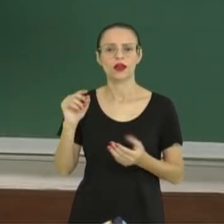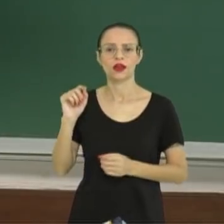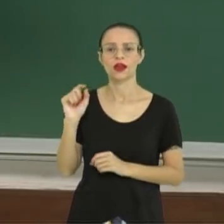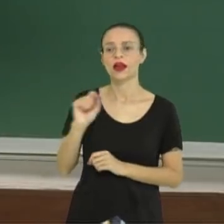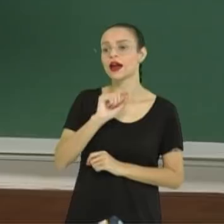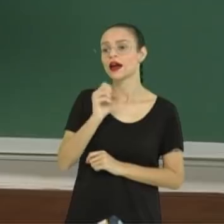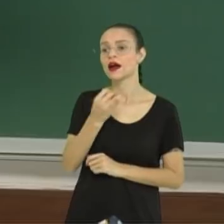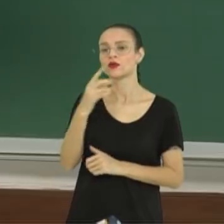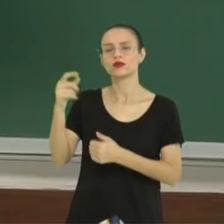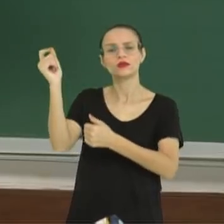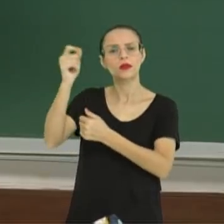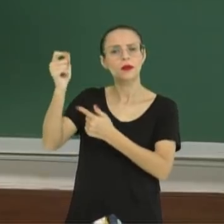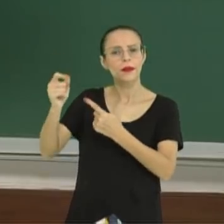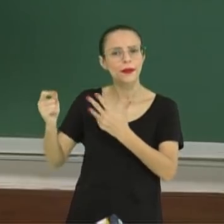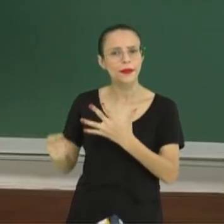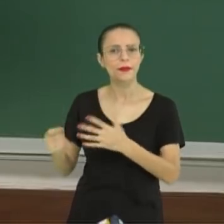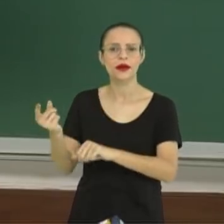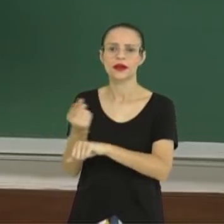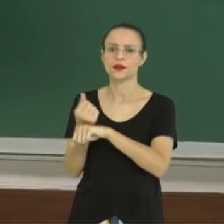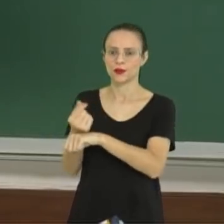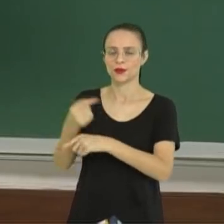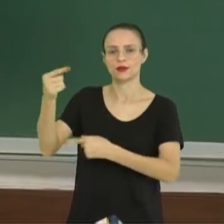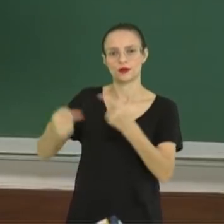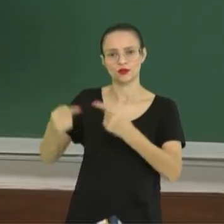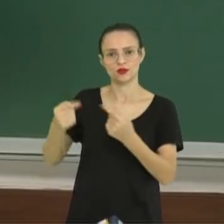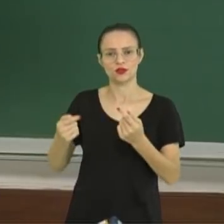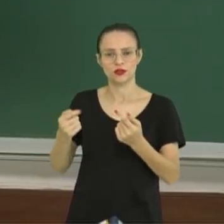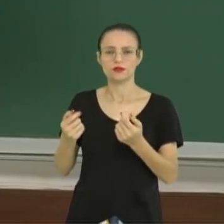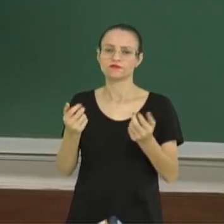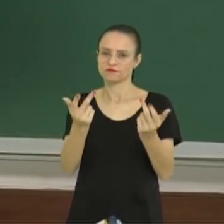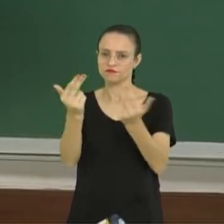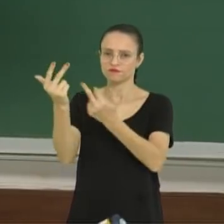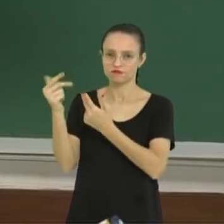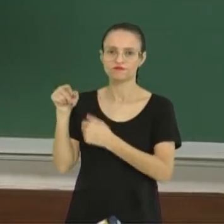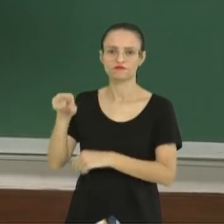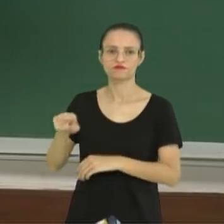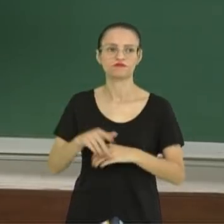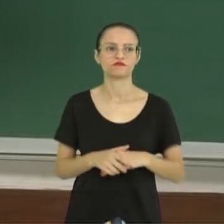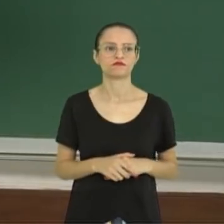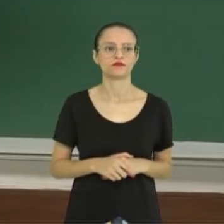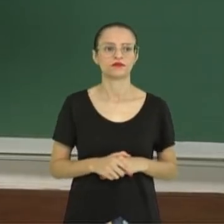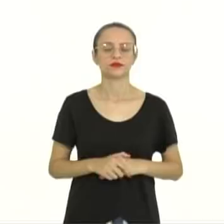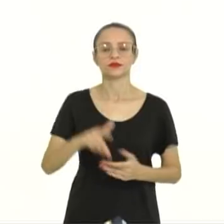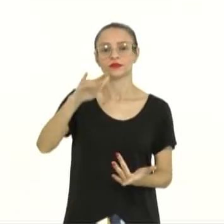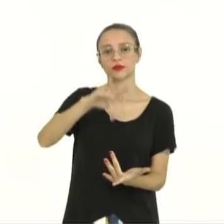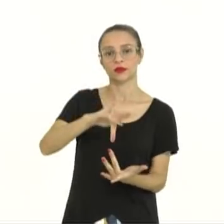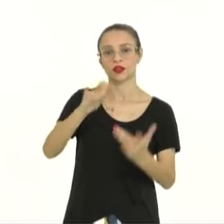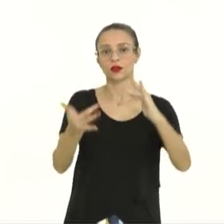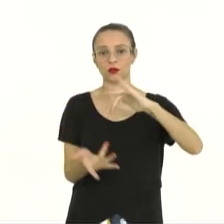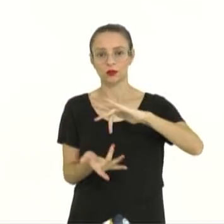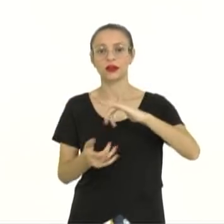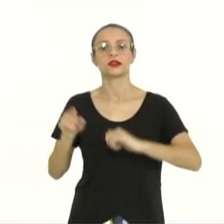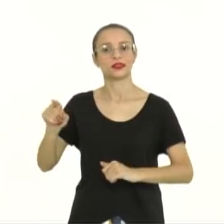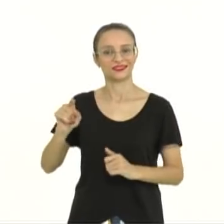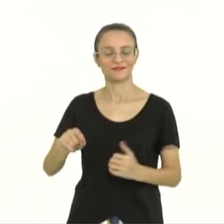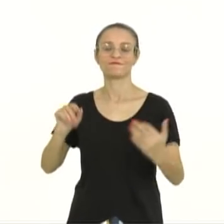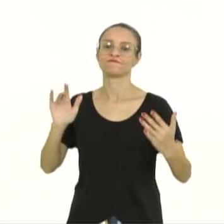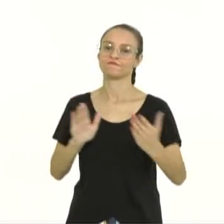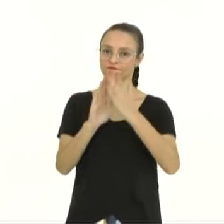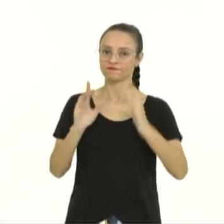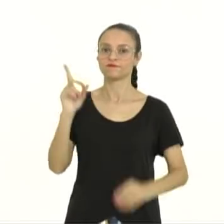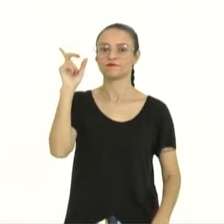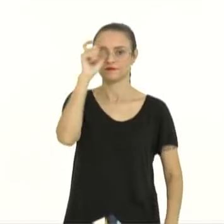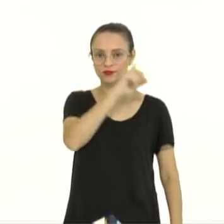Alguns elementos da política e da economia são comuns aos países que fazem parte da COMESA. Já na globalização vem enfrentando dificuldades, né, a